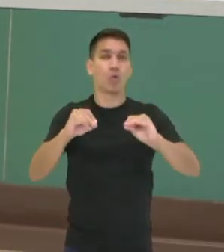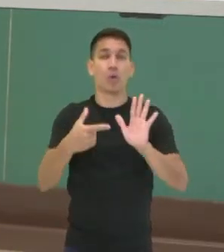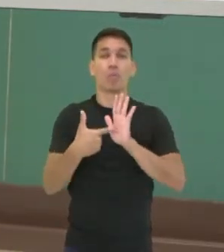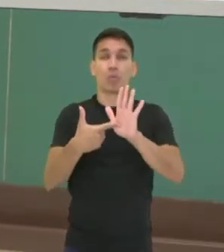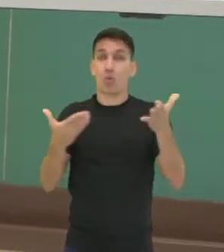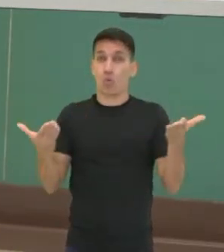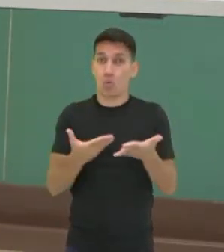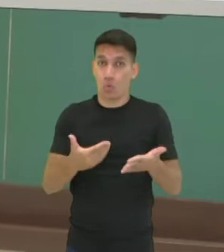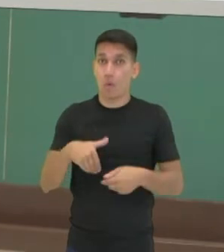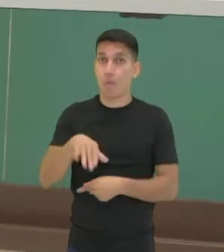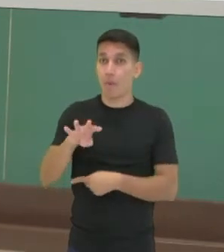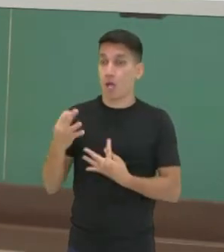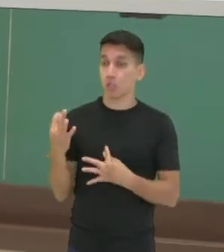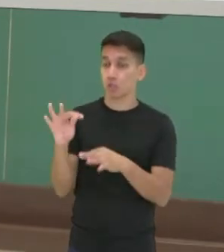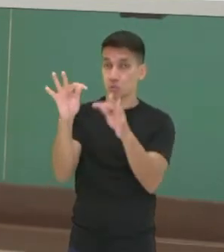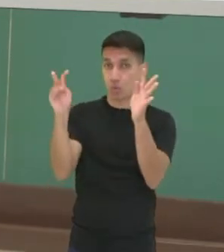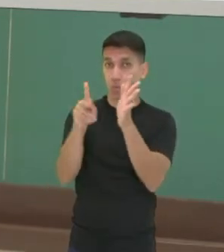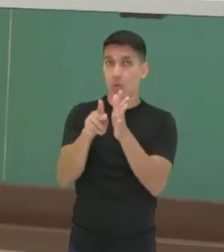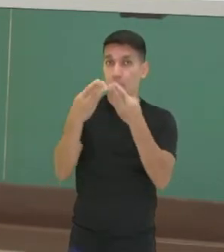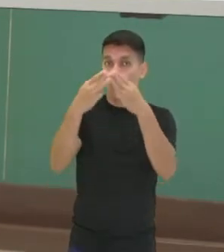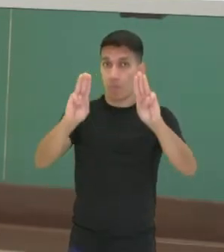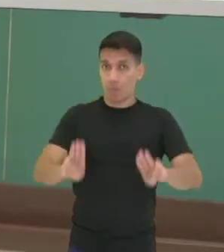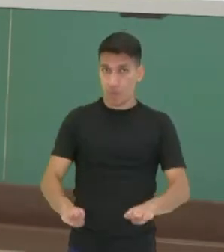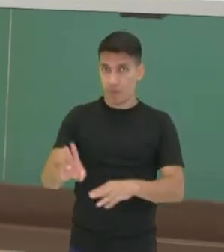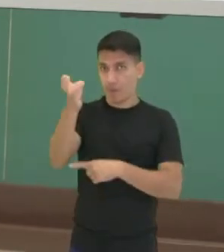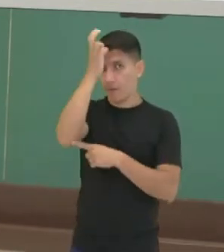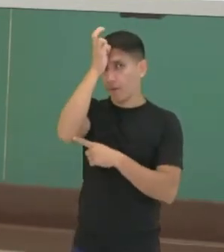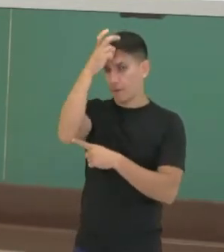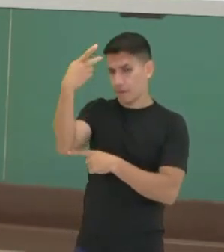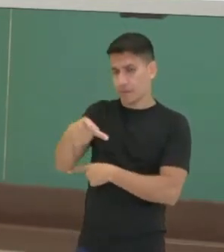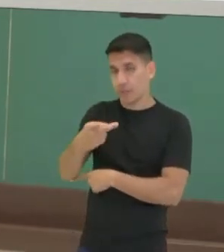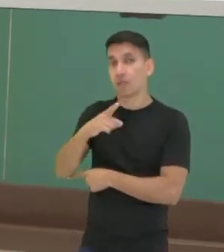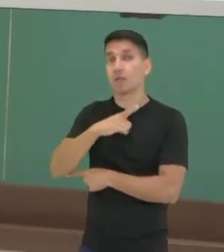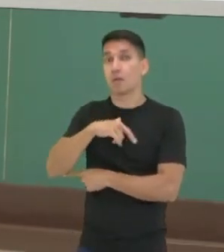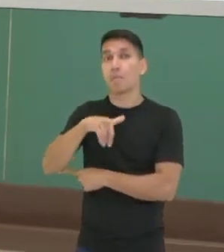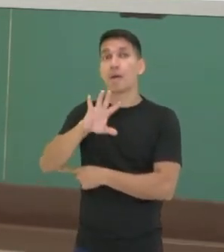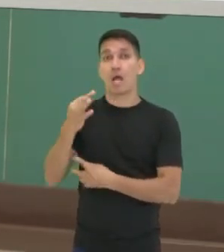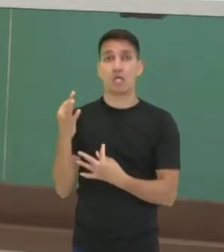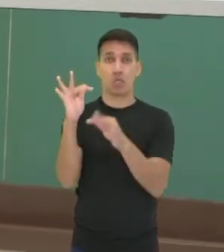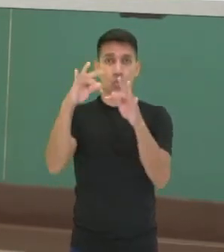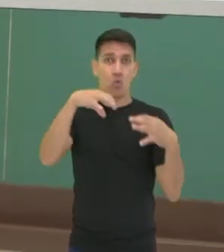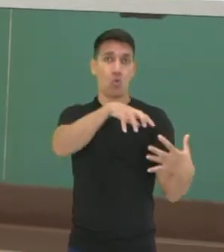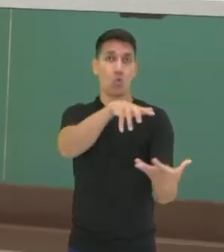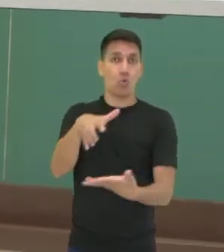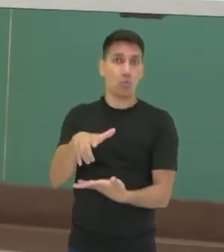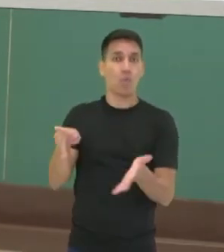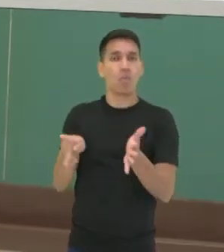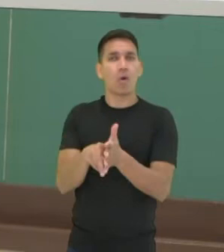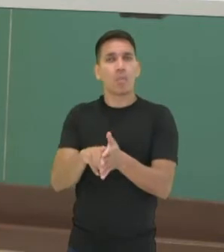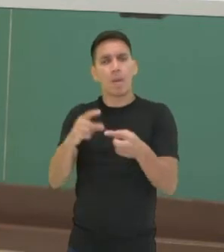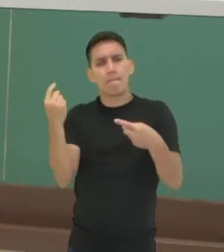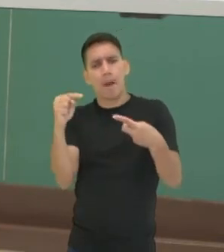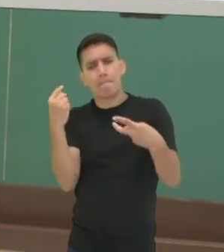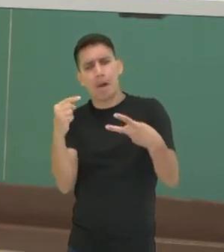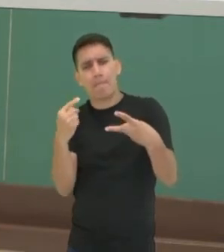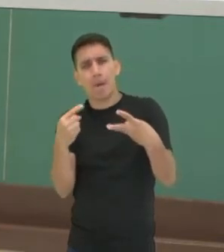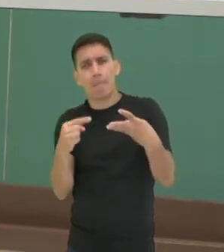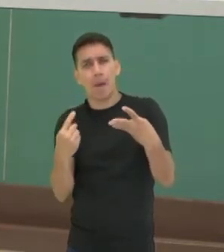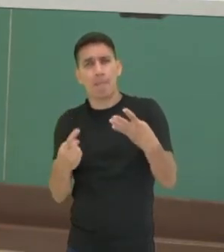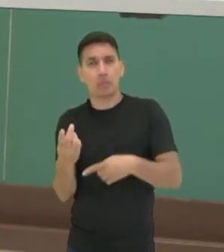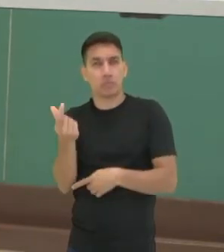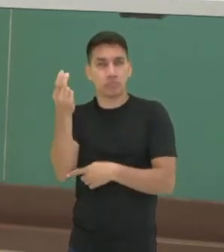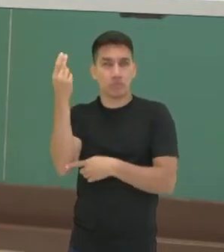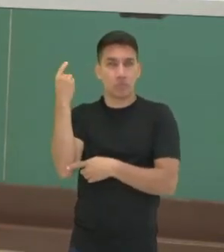museus mais tecnológicos, museu egípcio, mais tecnológicos do mundo, com as relíquias de Tutankhamon, do